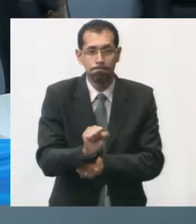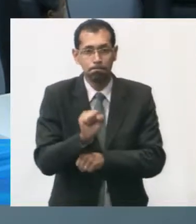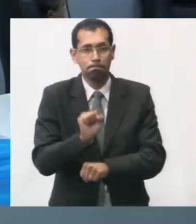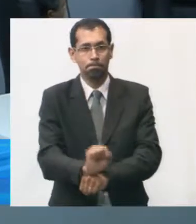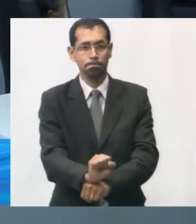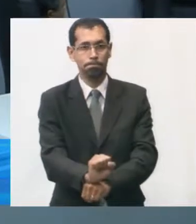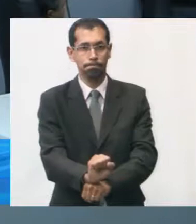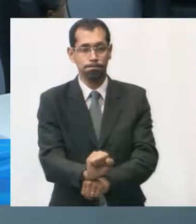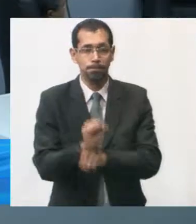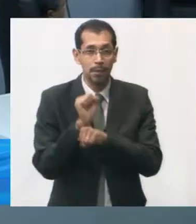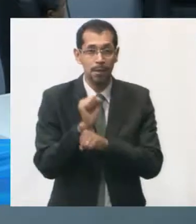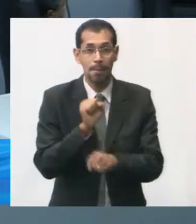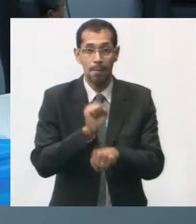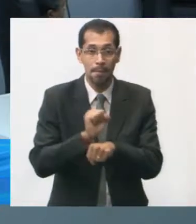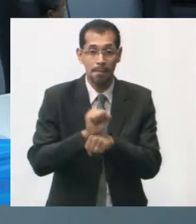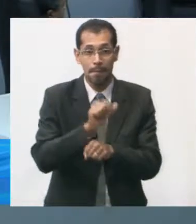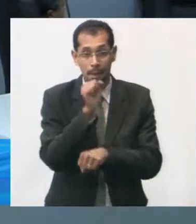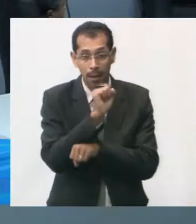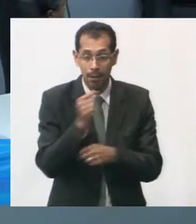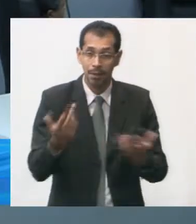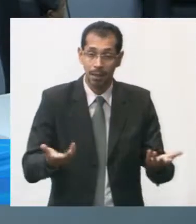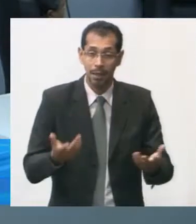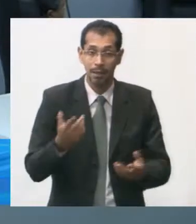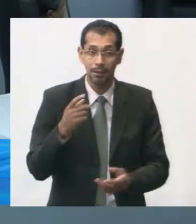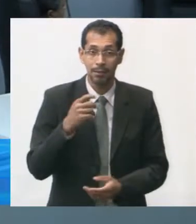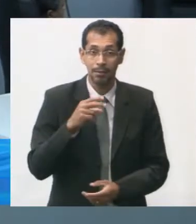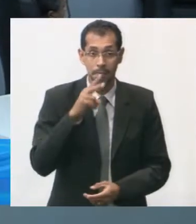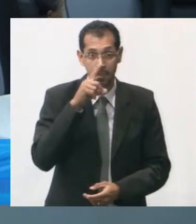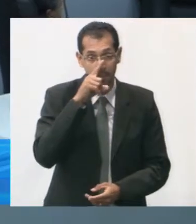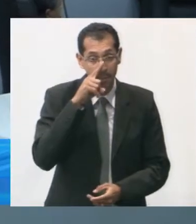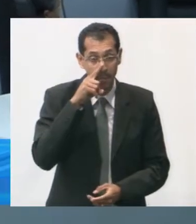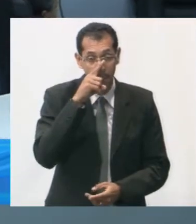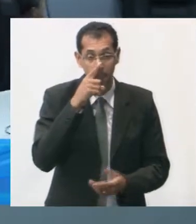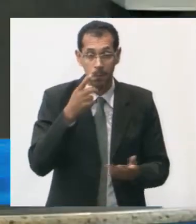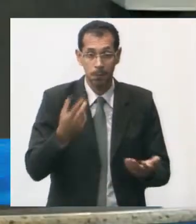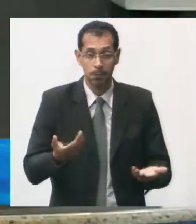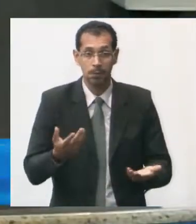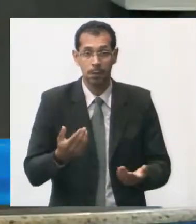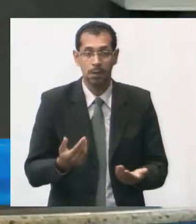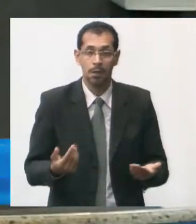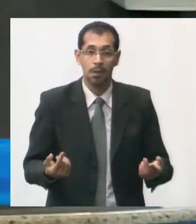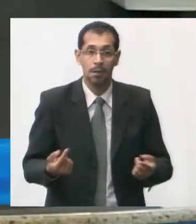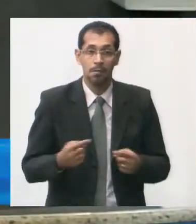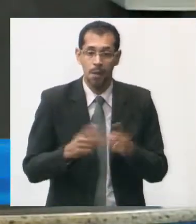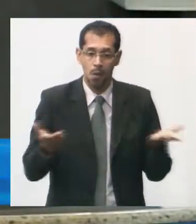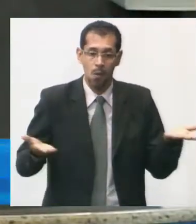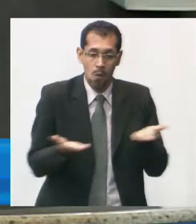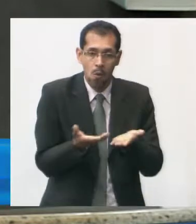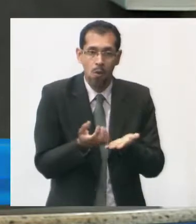fábrica, uma indústria de multa que hoje foi caído por terra. É uma indústria de multa mesmo. Então,